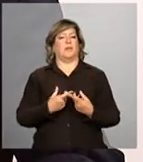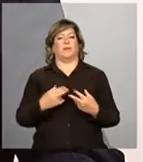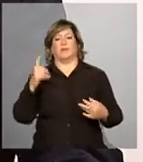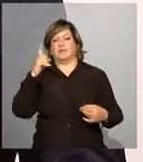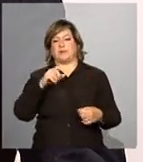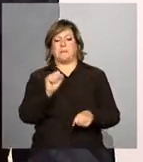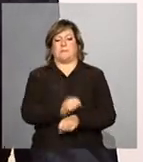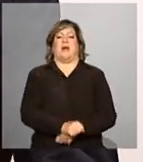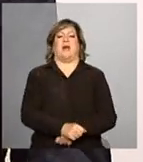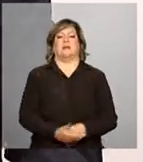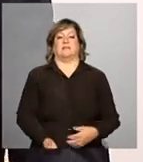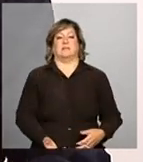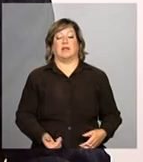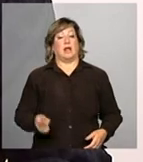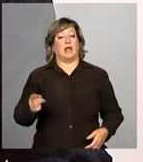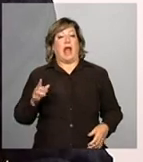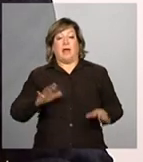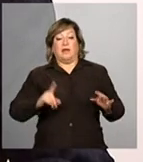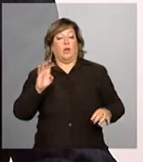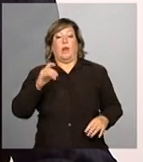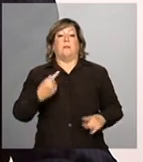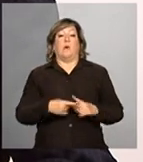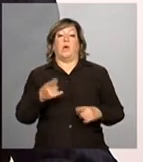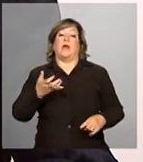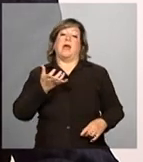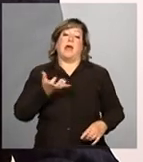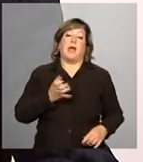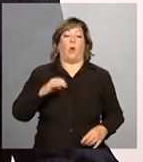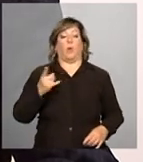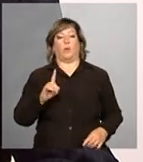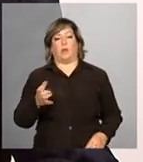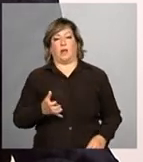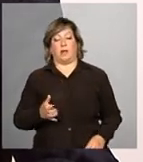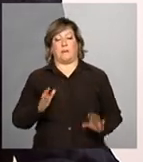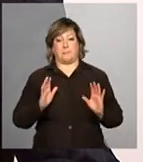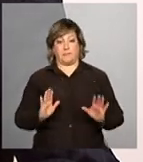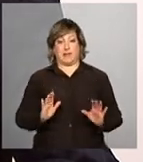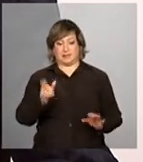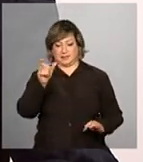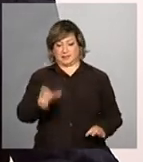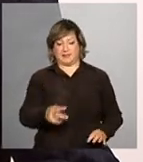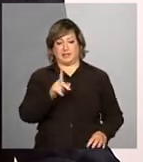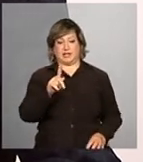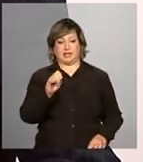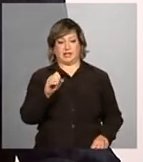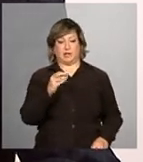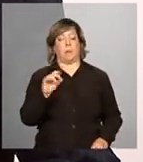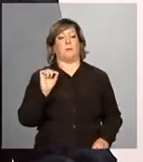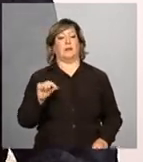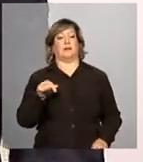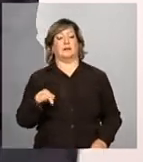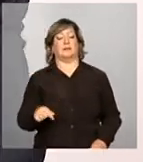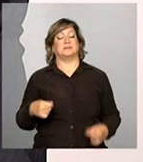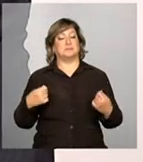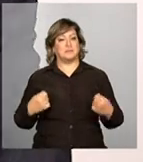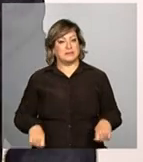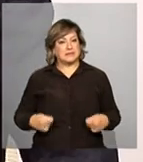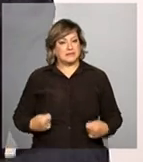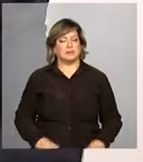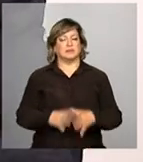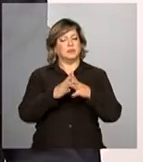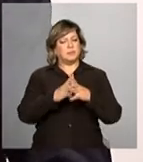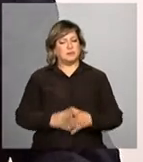e amarrados eu nem sei em meio à vontade do gestor mas é de fato aqueles impedimentos legais e nesse sentido nós vamos ter quinta